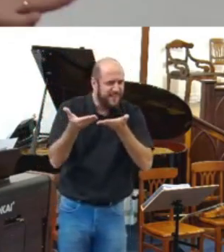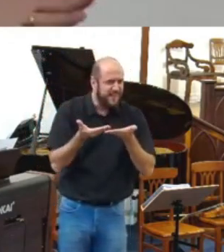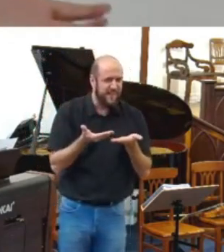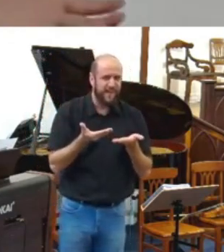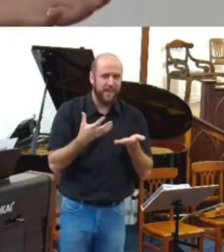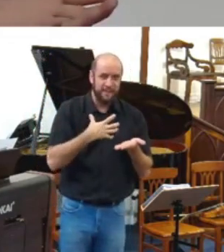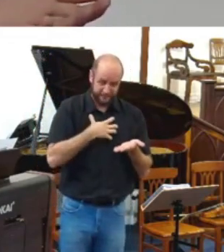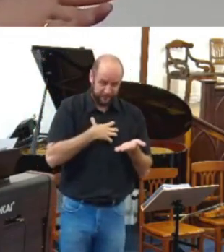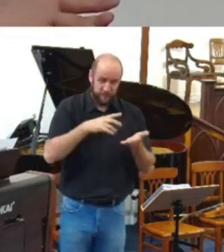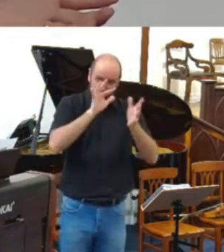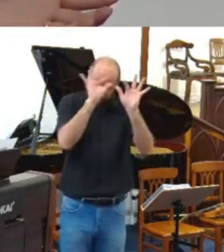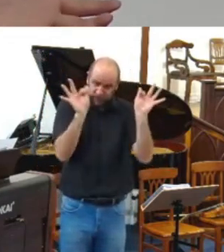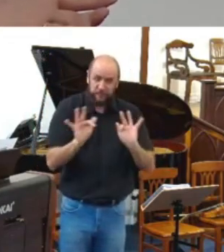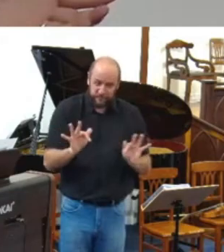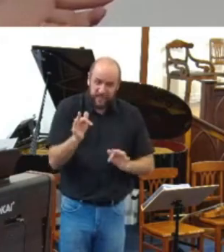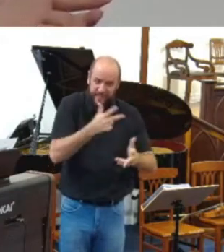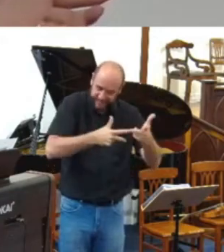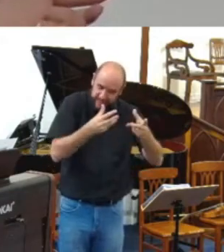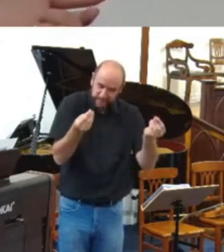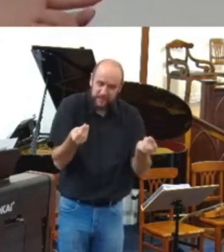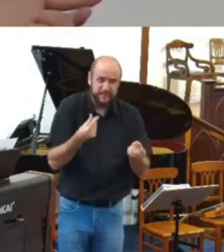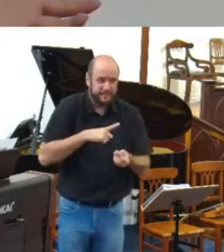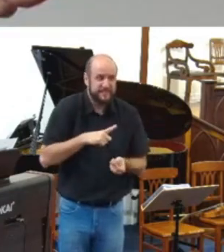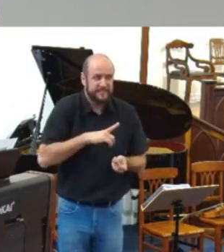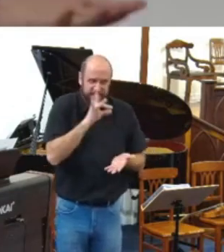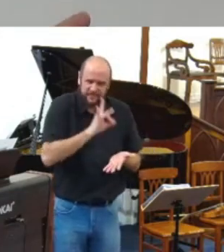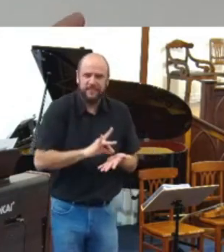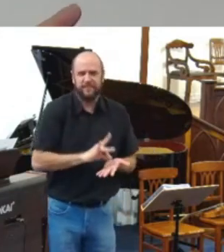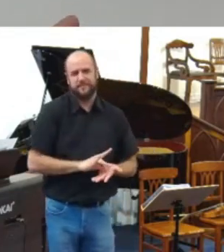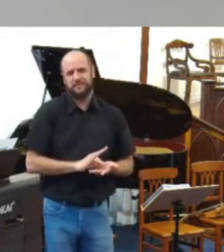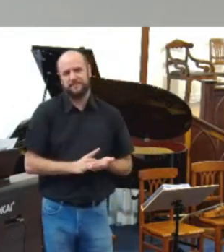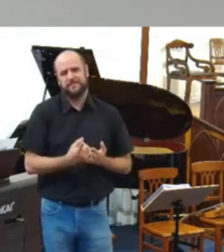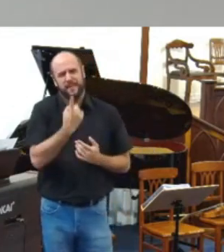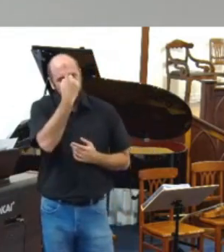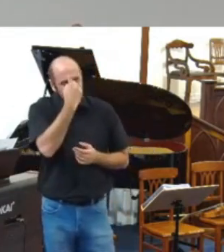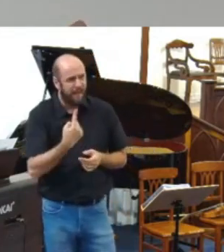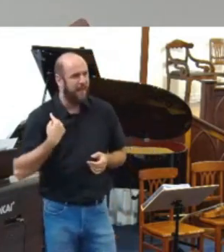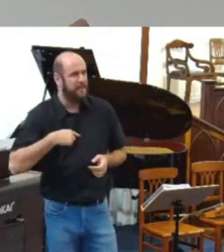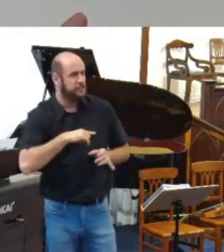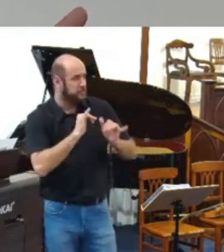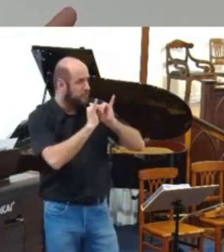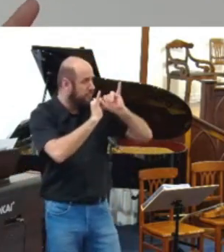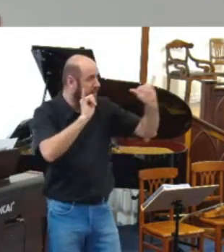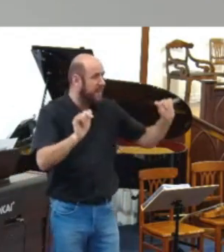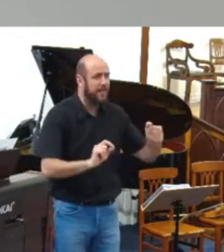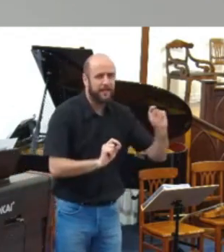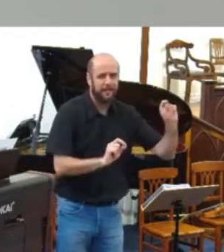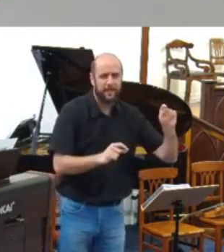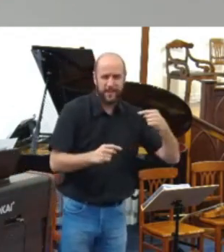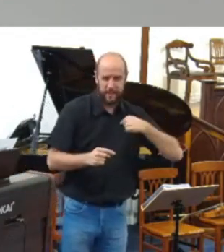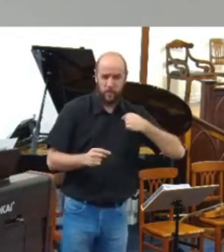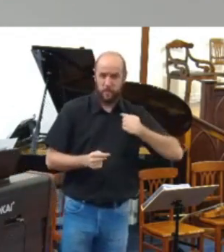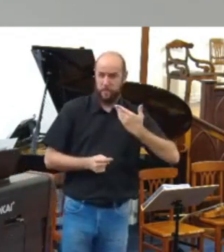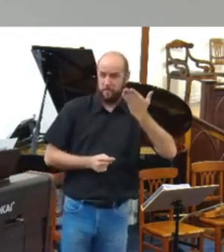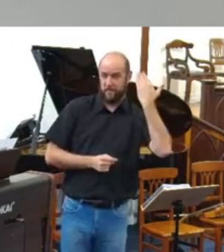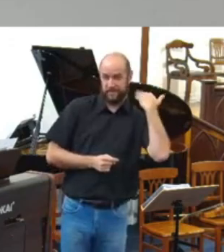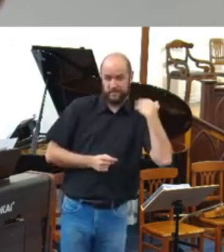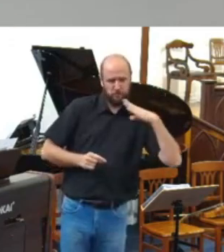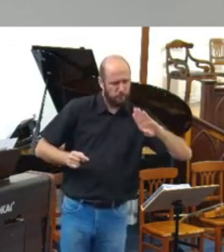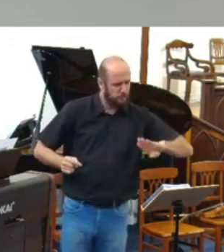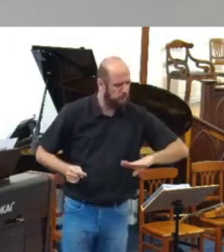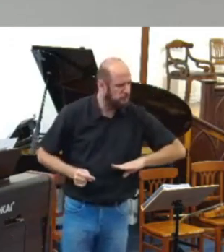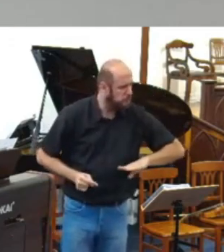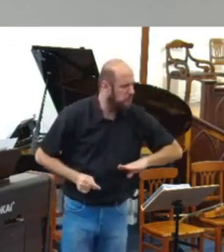muito alegres com o presente que nós recebemos. Então a única coisa que a gente diz para as pessoas é: eu era faminto, eu não tinha o